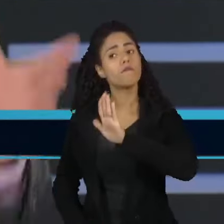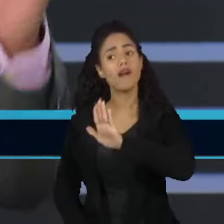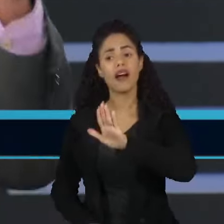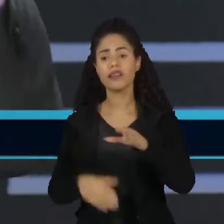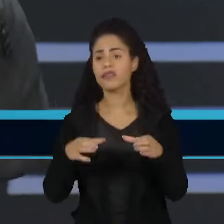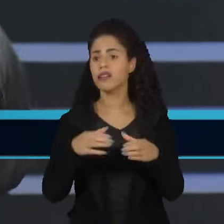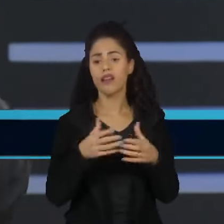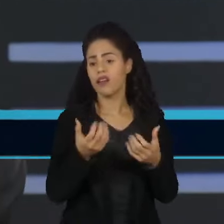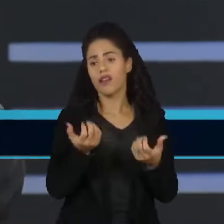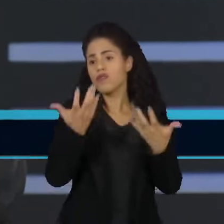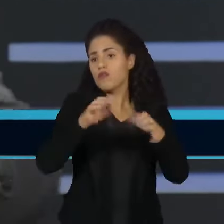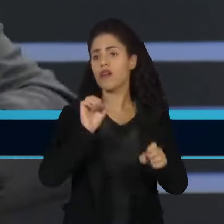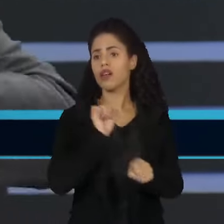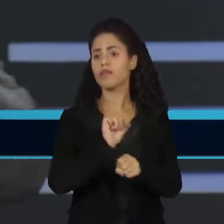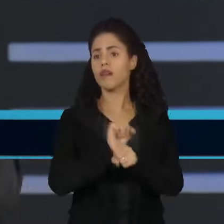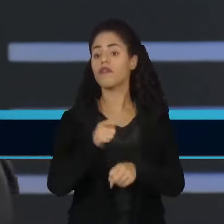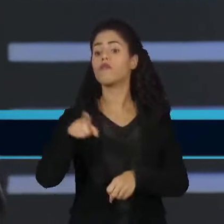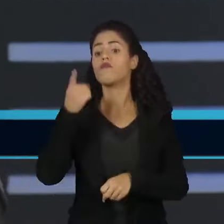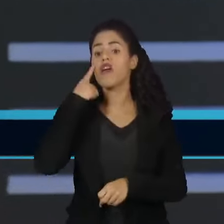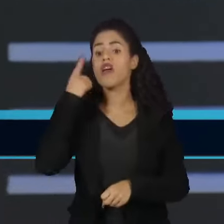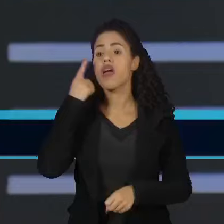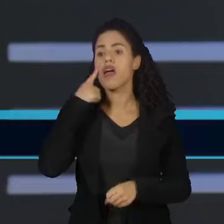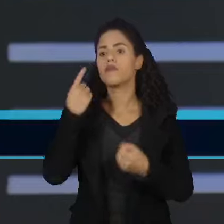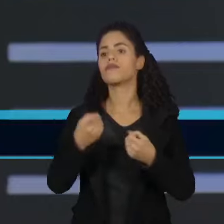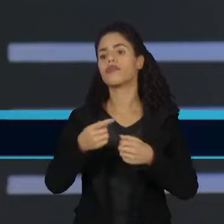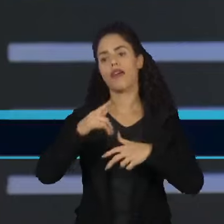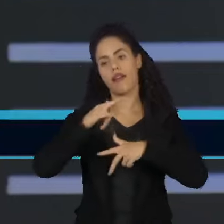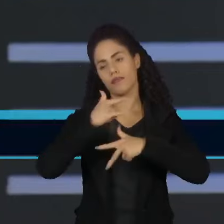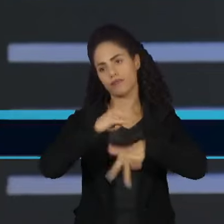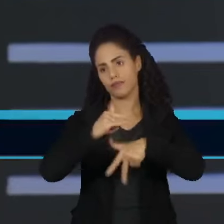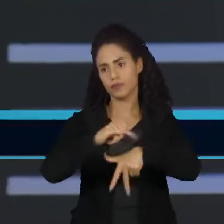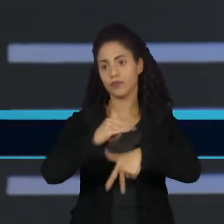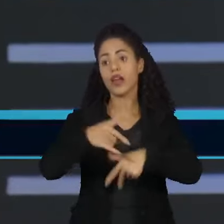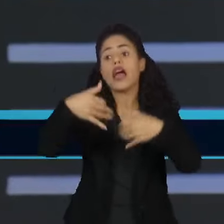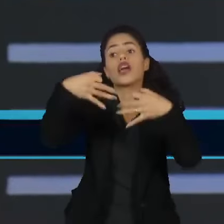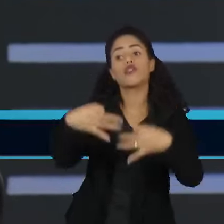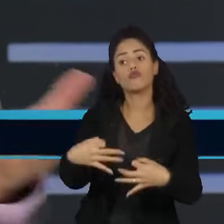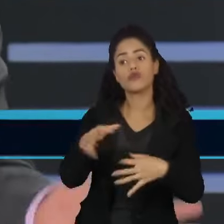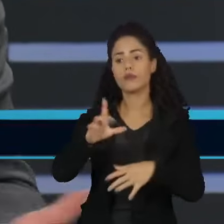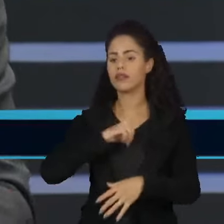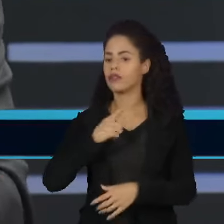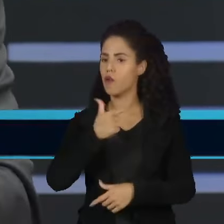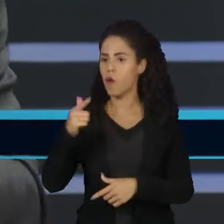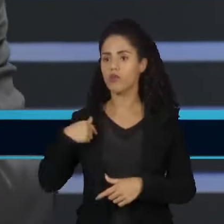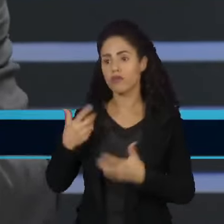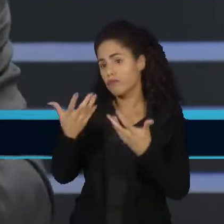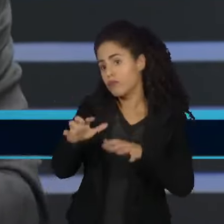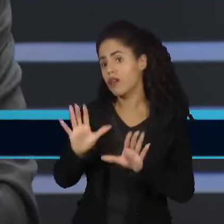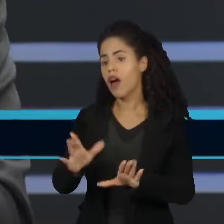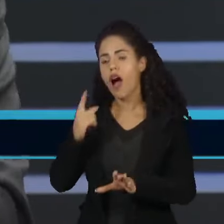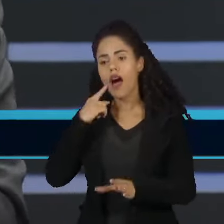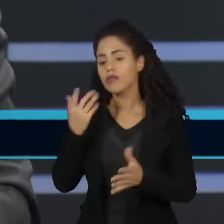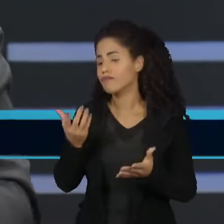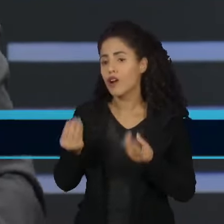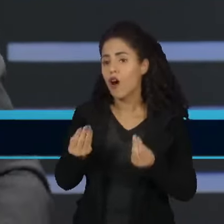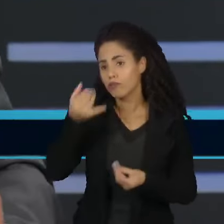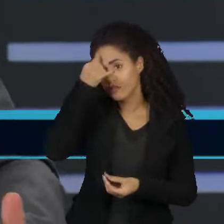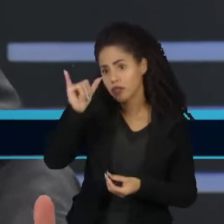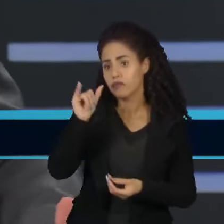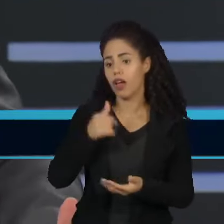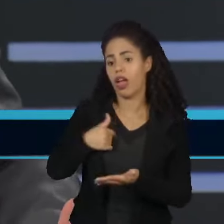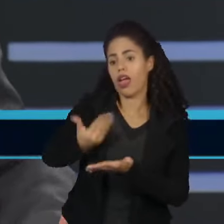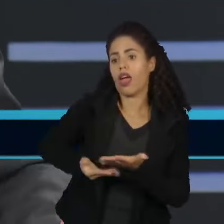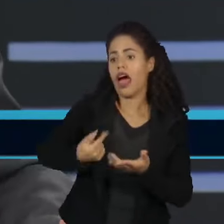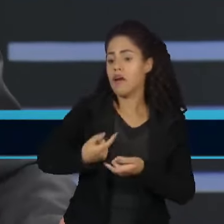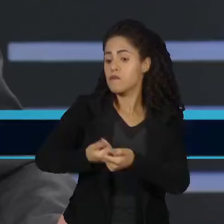esperar, então tem muita gente que está indo atrás. Existem lobbies que são justos, né, necessários, agora tem o pessoal que não está querendo evitar perder o